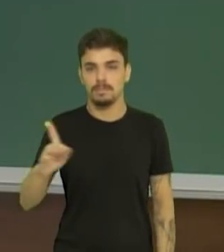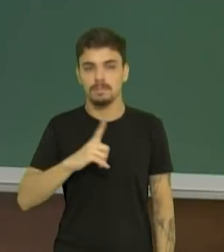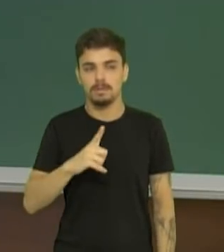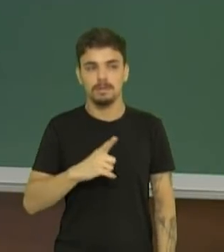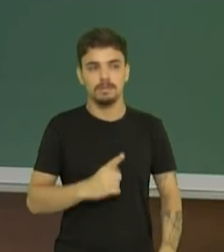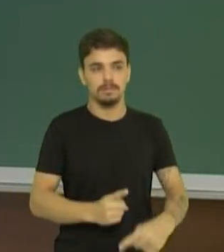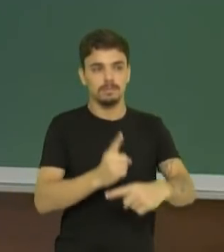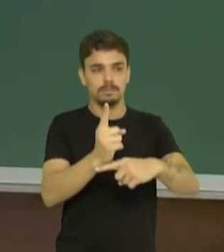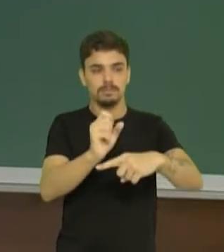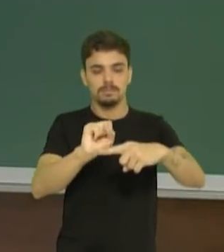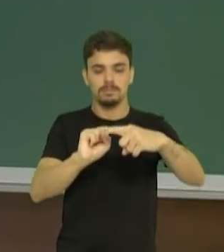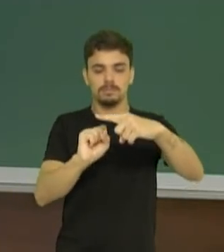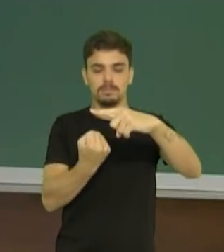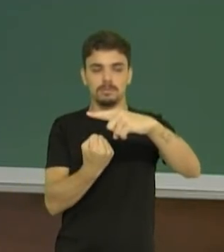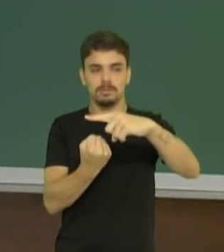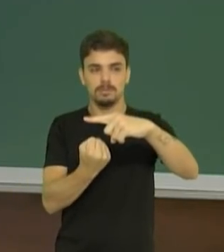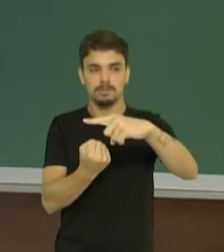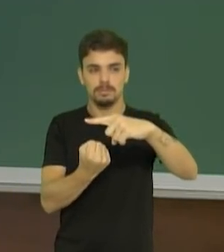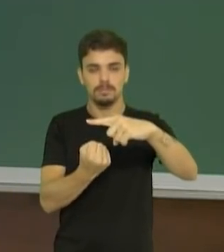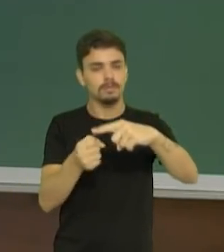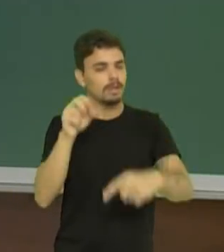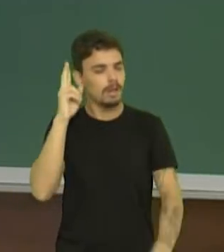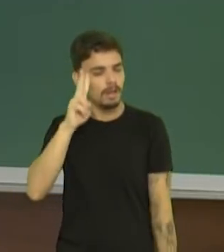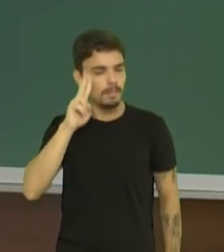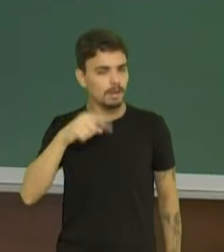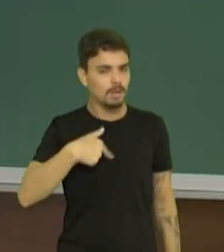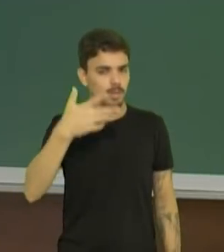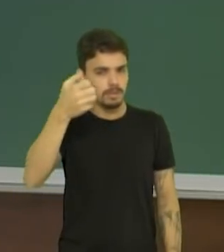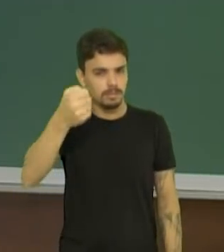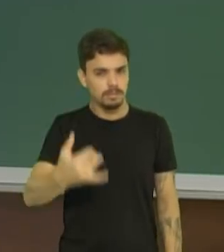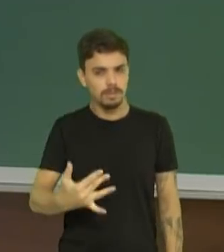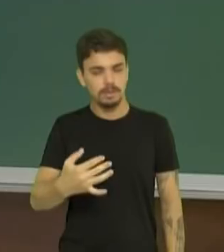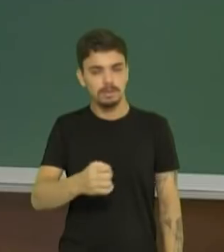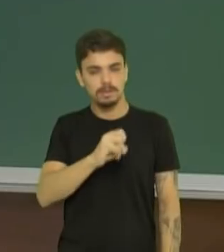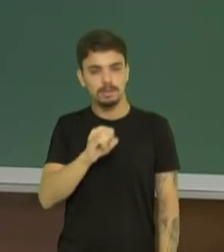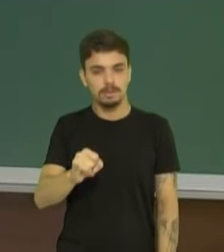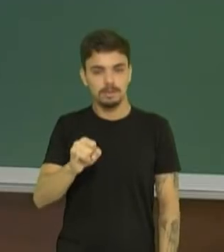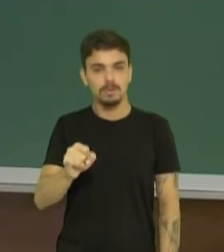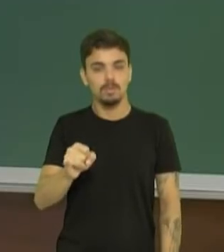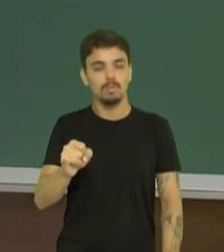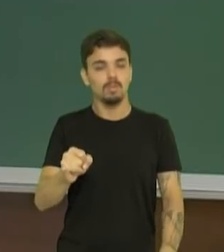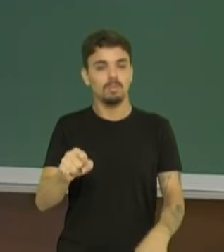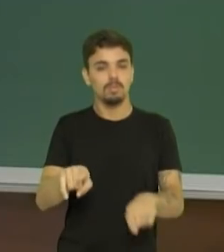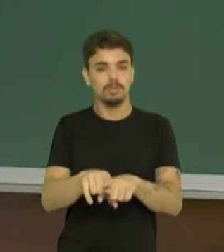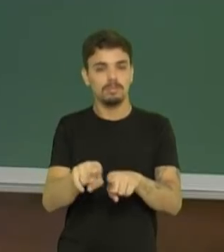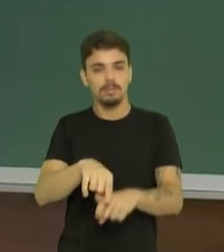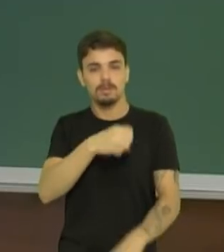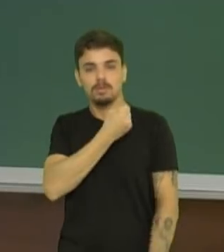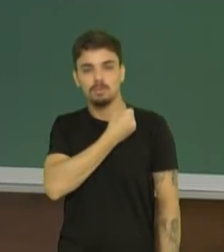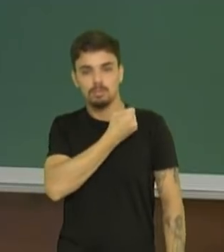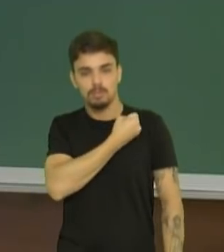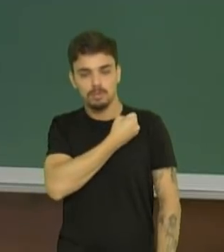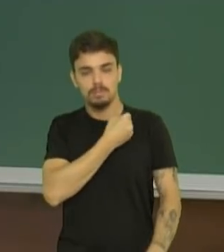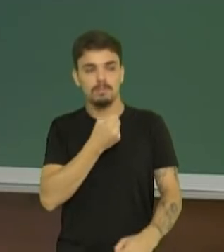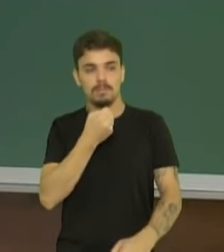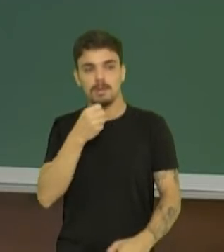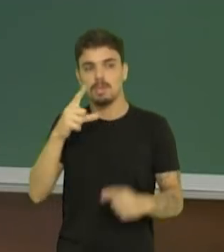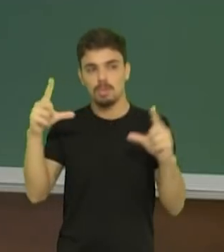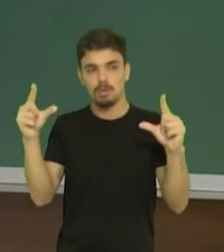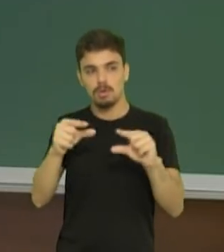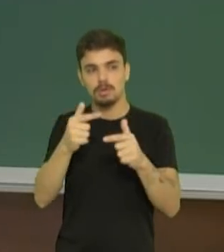1/8. 1 divididos por 8, lembra que eu falei? Se um número é menor que o divisor, sempre é 0, alguma coisa. E